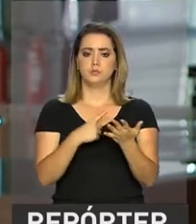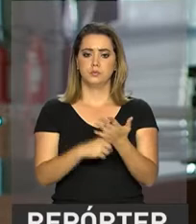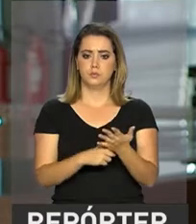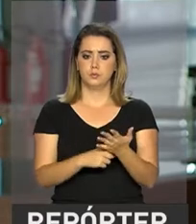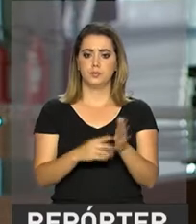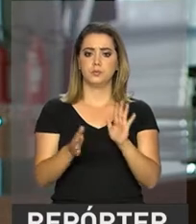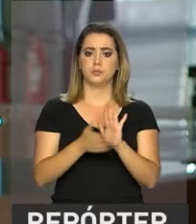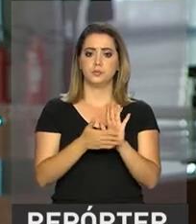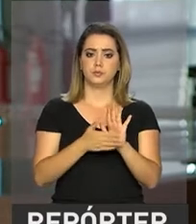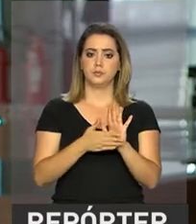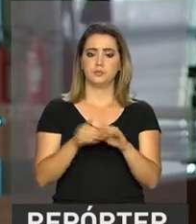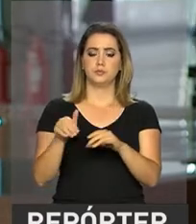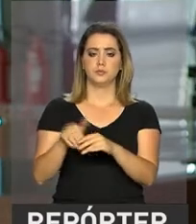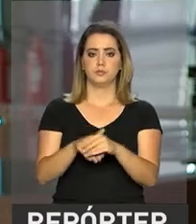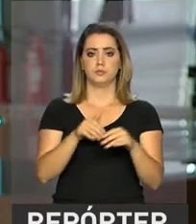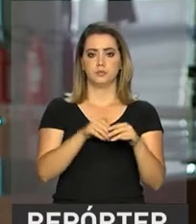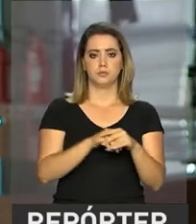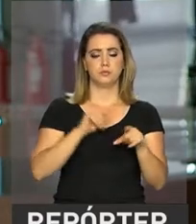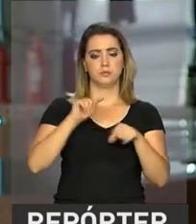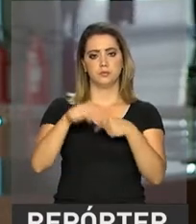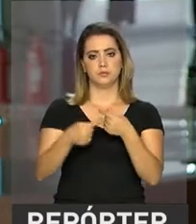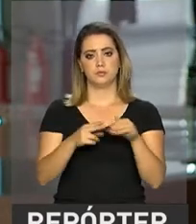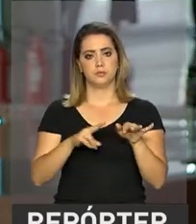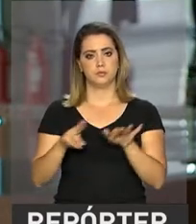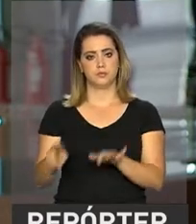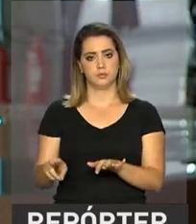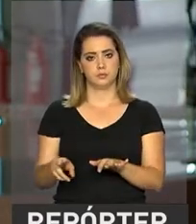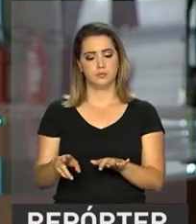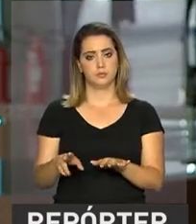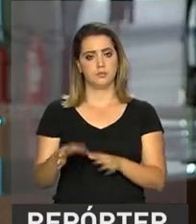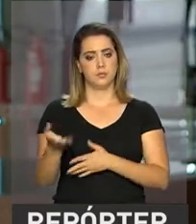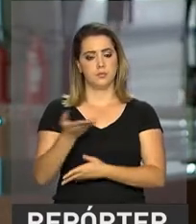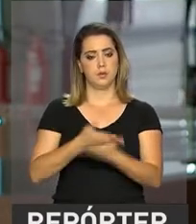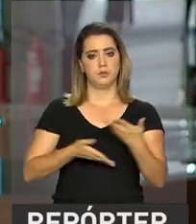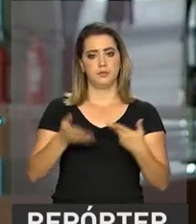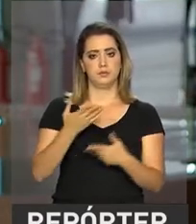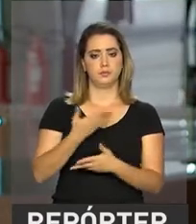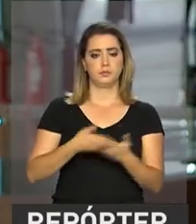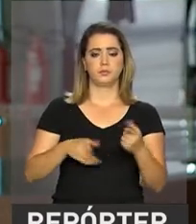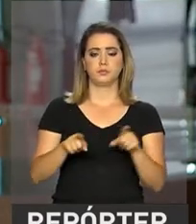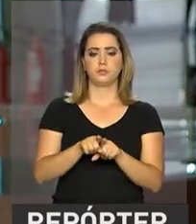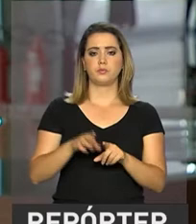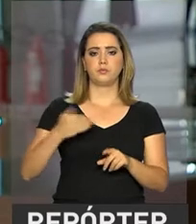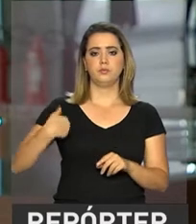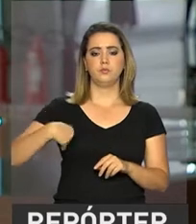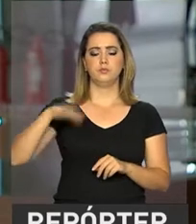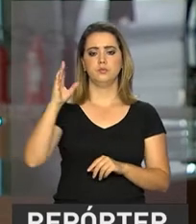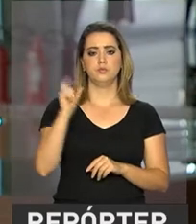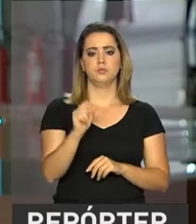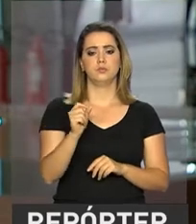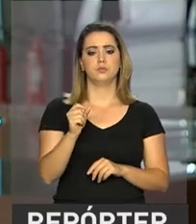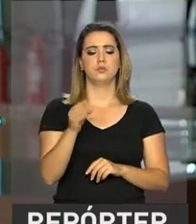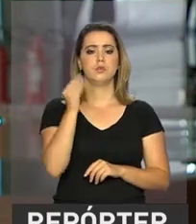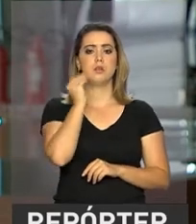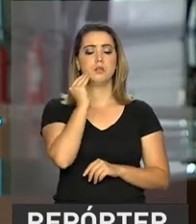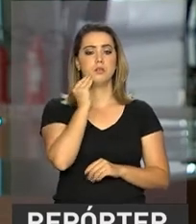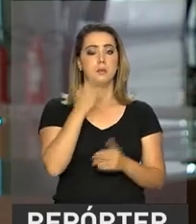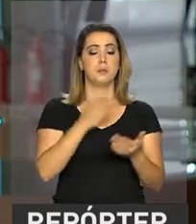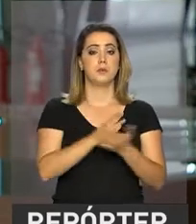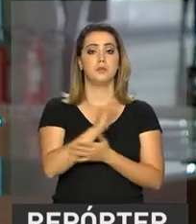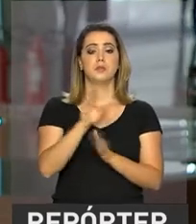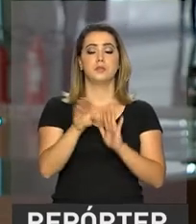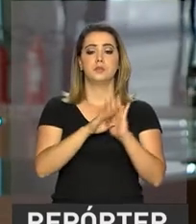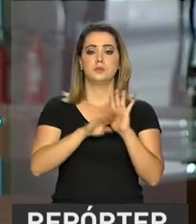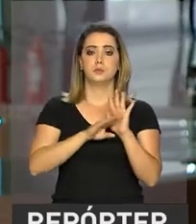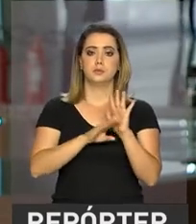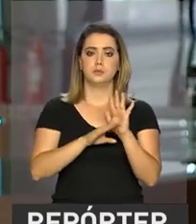a proposta seja votada até a semana que vem. As negociações envolvem a tentativa de aprovar um programa